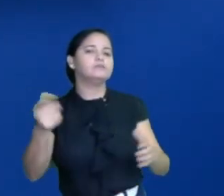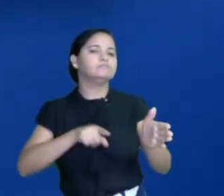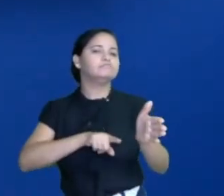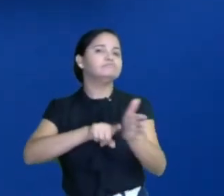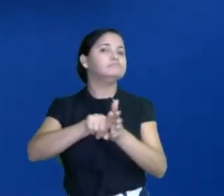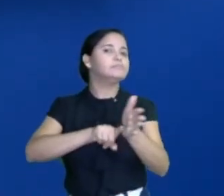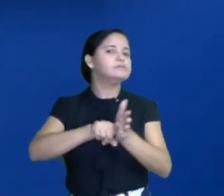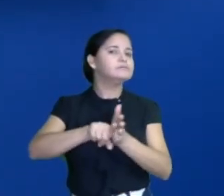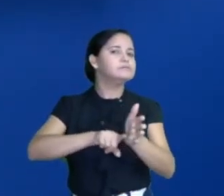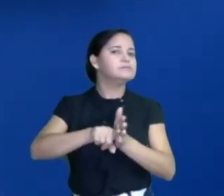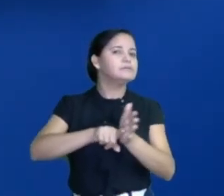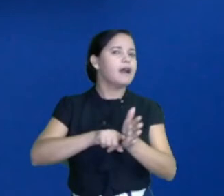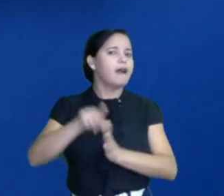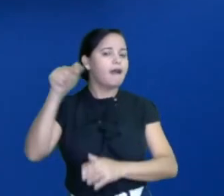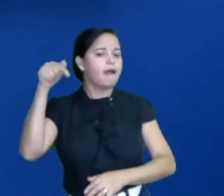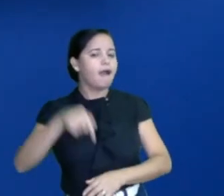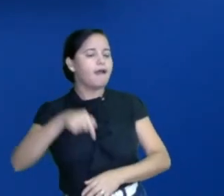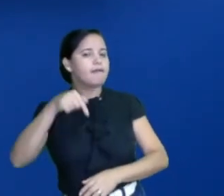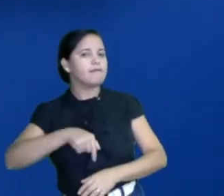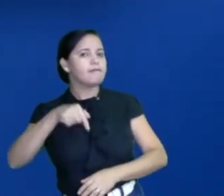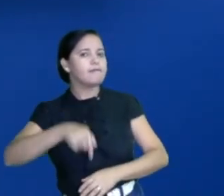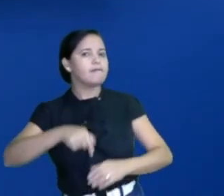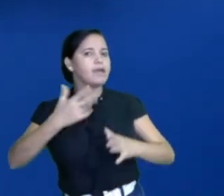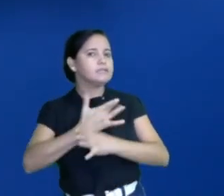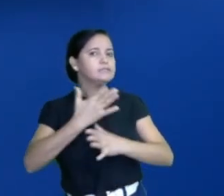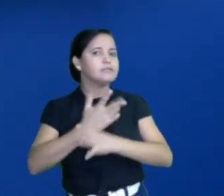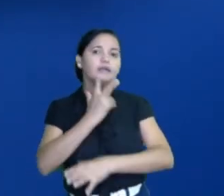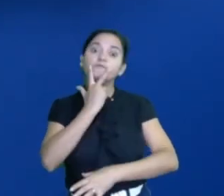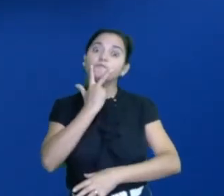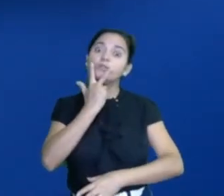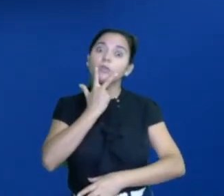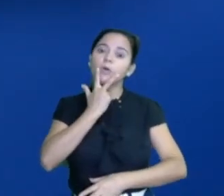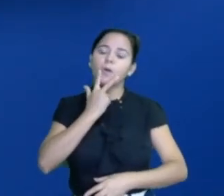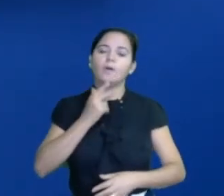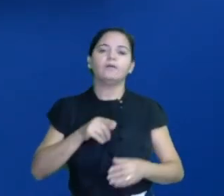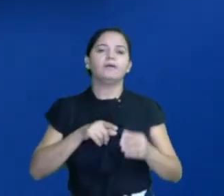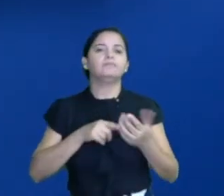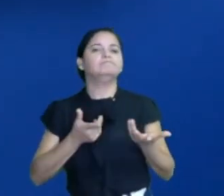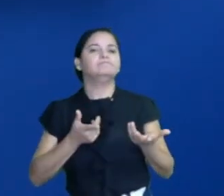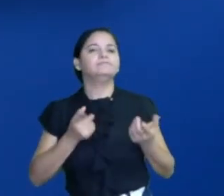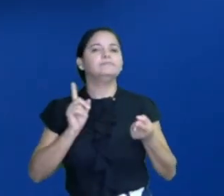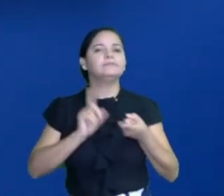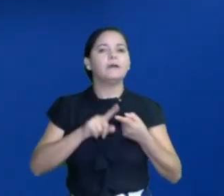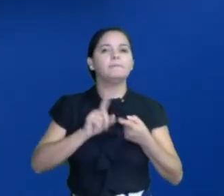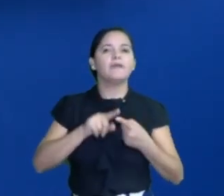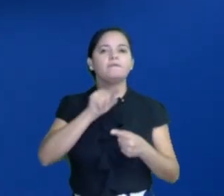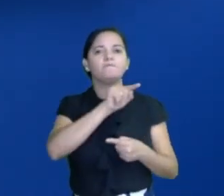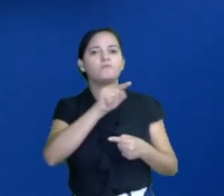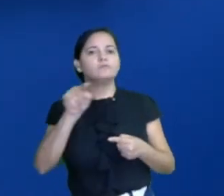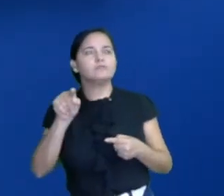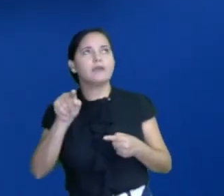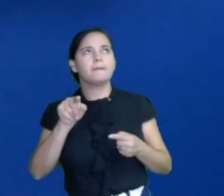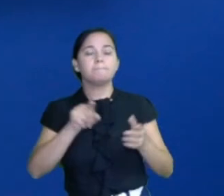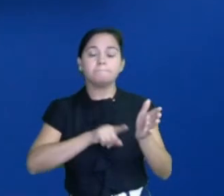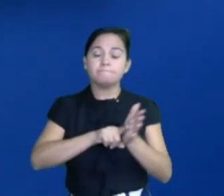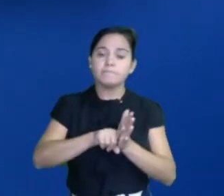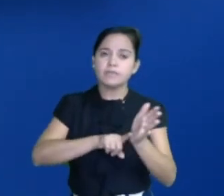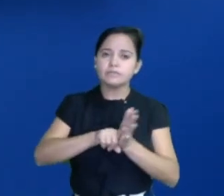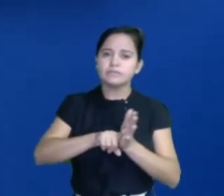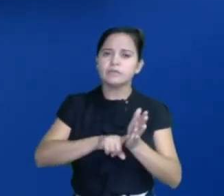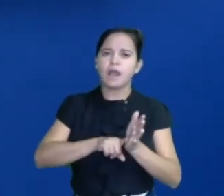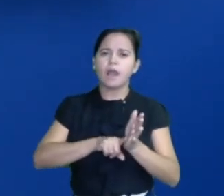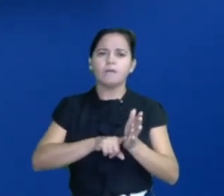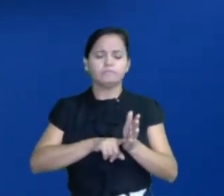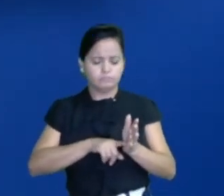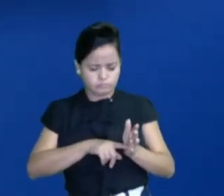pesquisar pontos históricos da cidade de Vitória de Santo Antão e também você vai pesquisar por